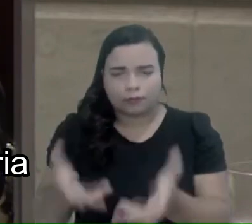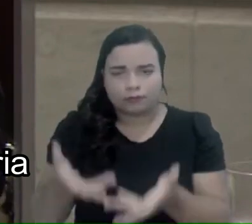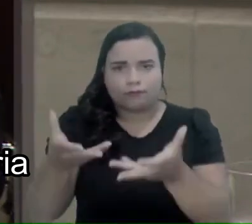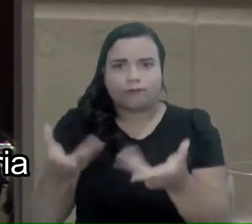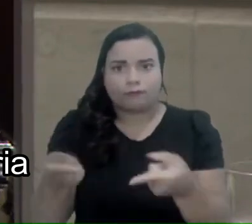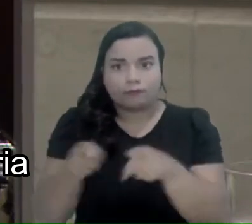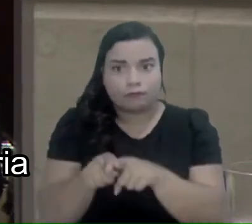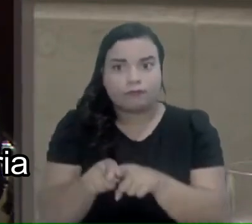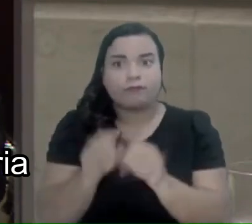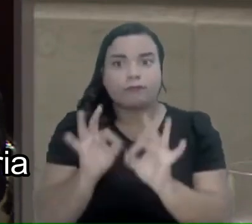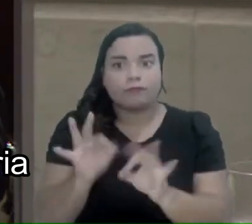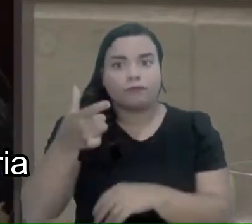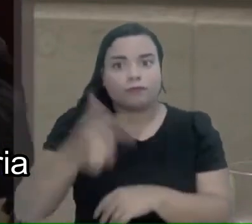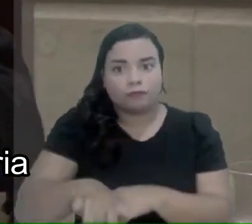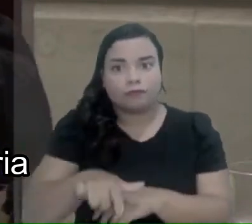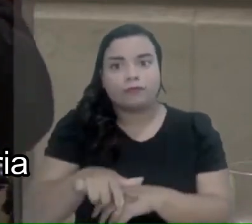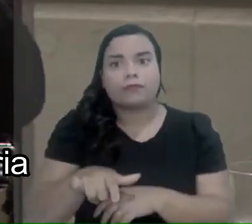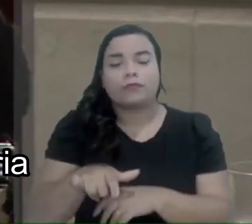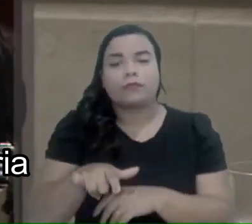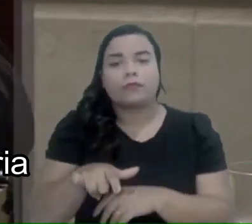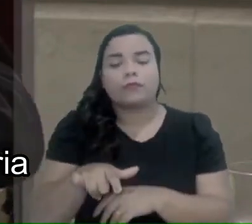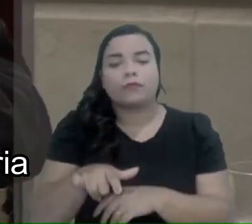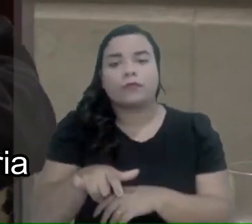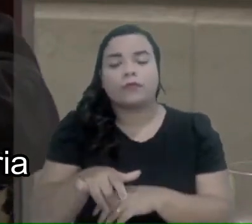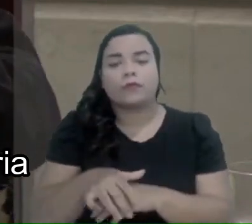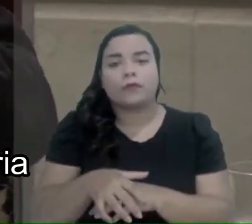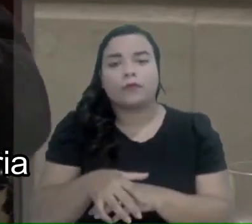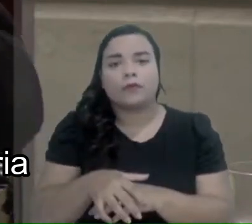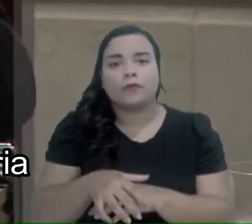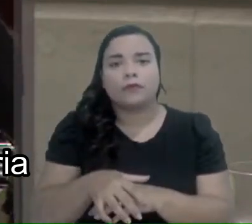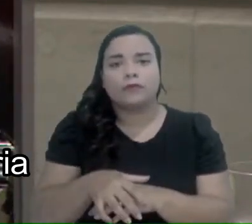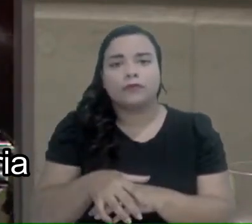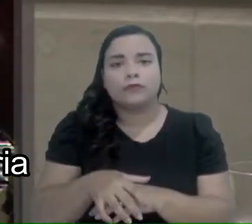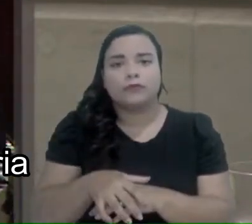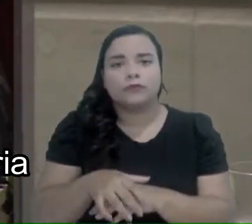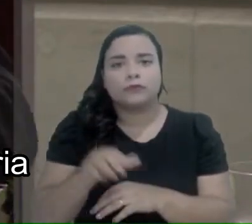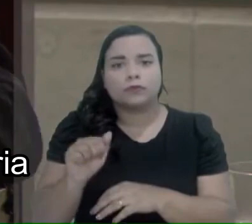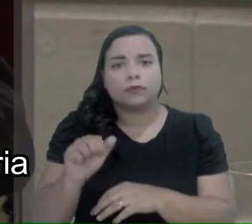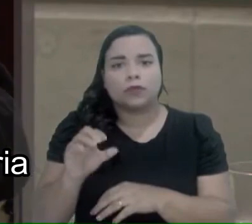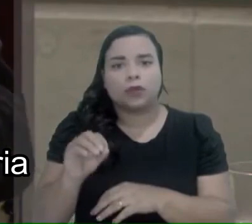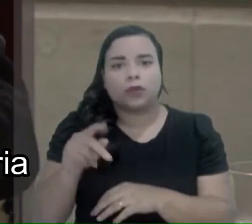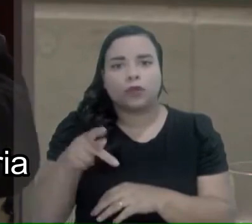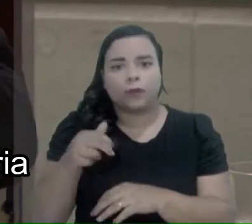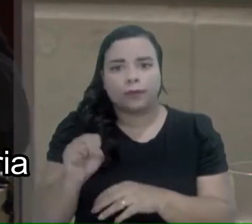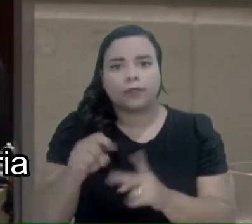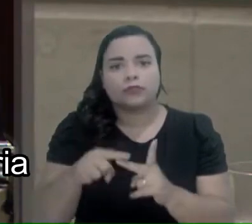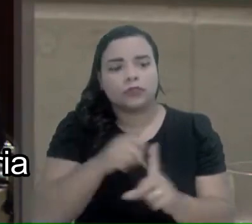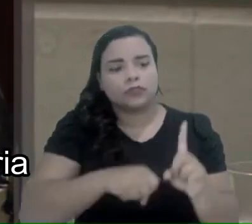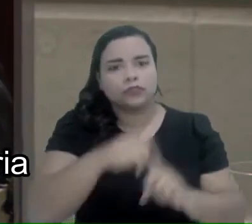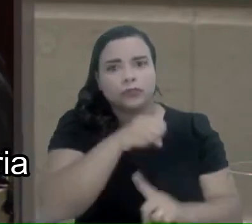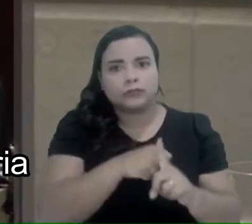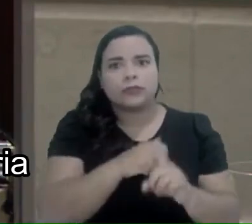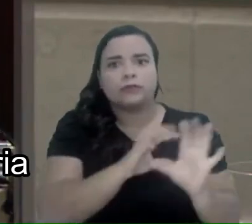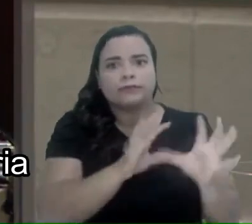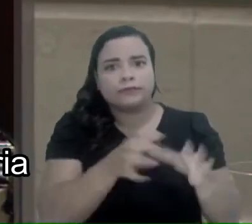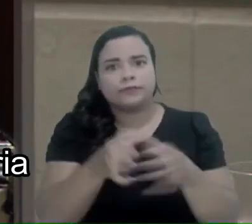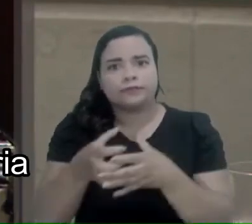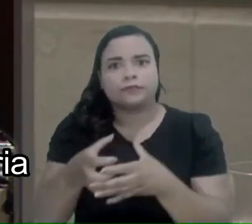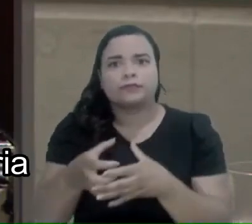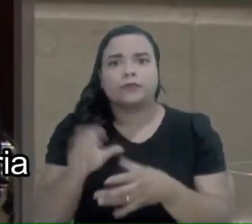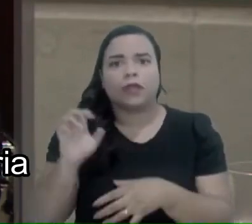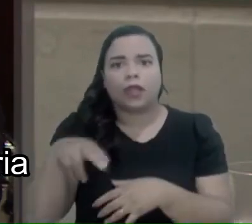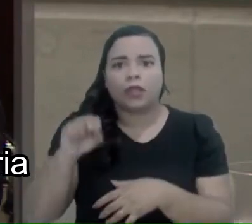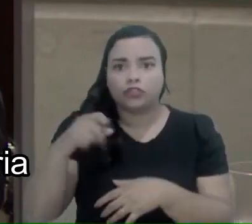parcerias, tanto com a OPAS, quanto com a sociedade organizada, quanto com a ENSP,